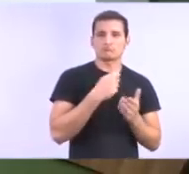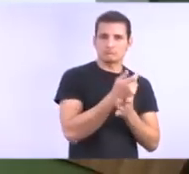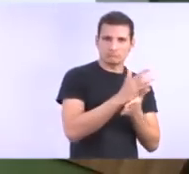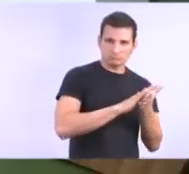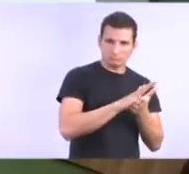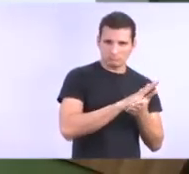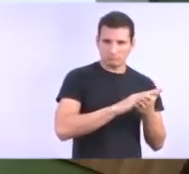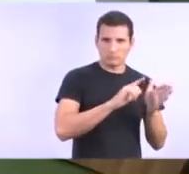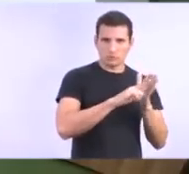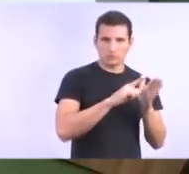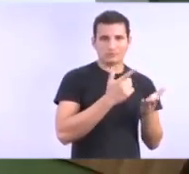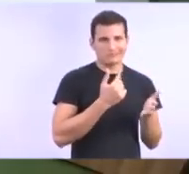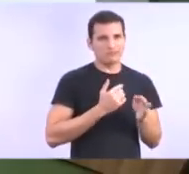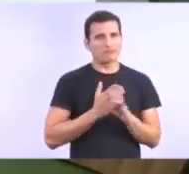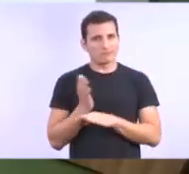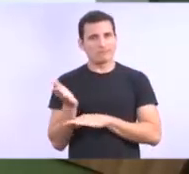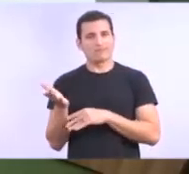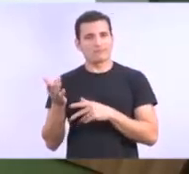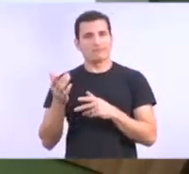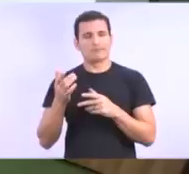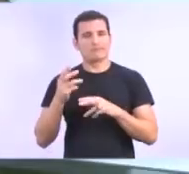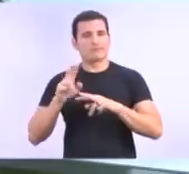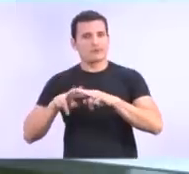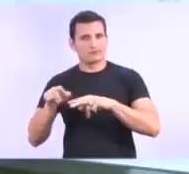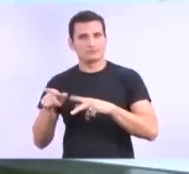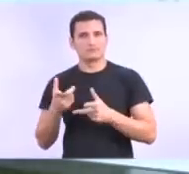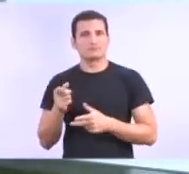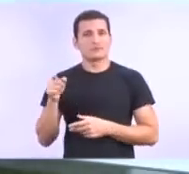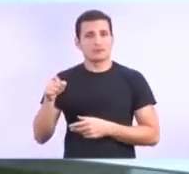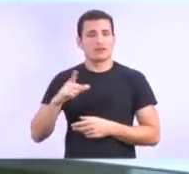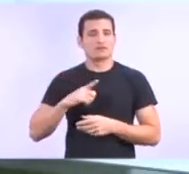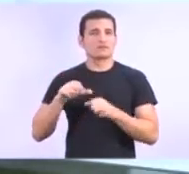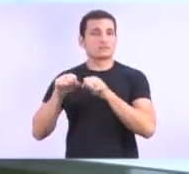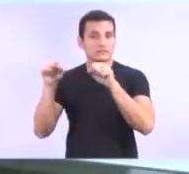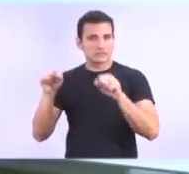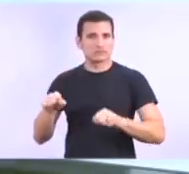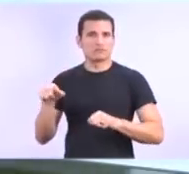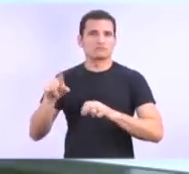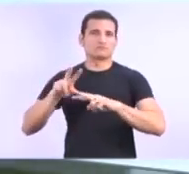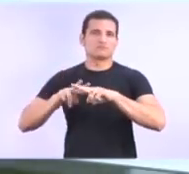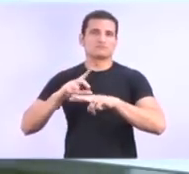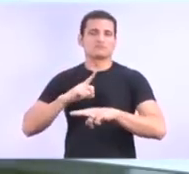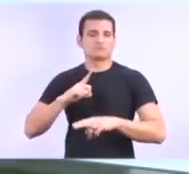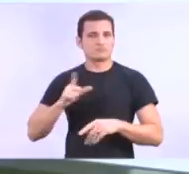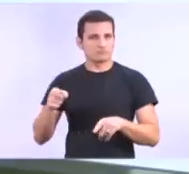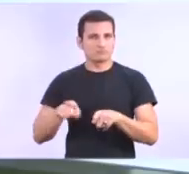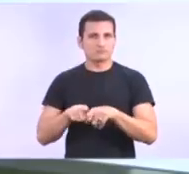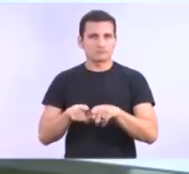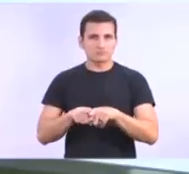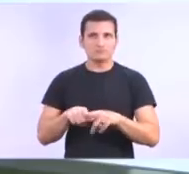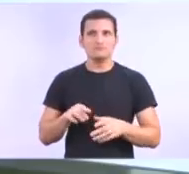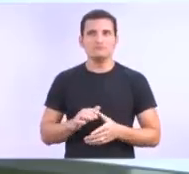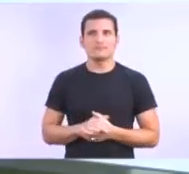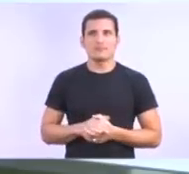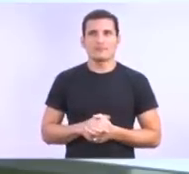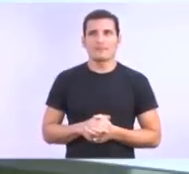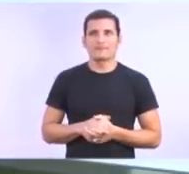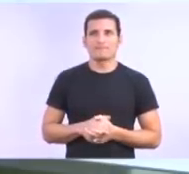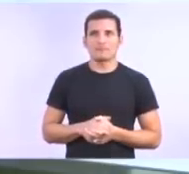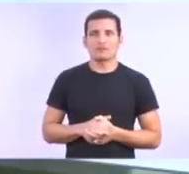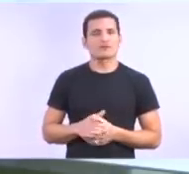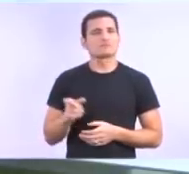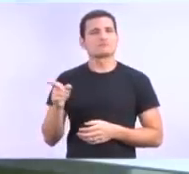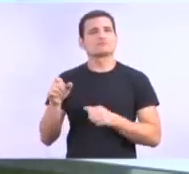me colocou, eu vou lá na cadeia. Quando chego lá na cadeia, lá tem um sistema da cadeia, né? E o sistema, o que ele